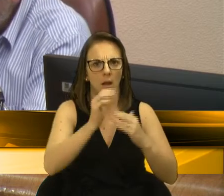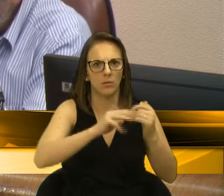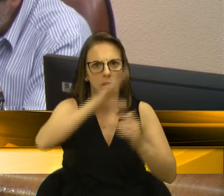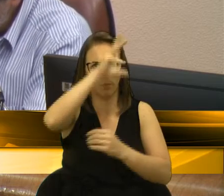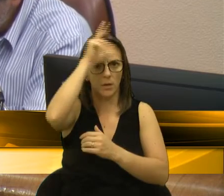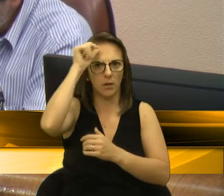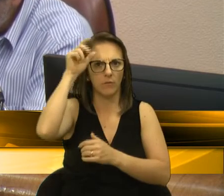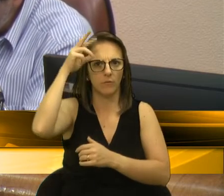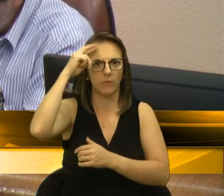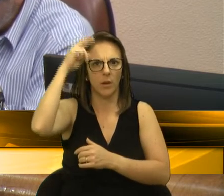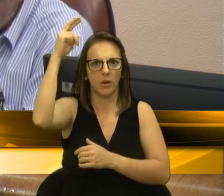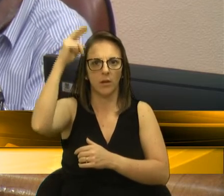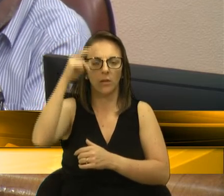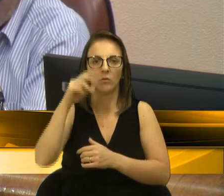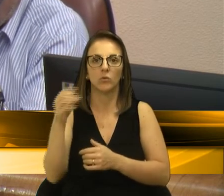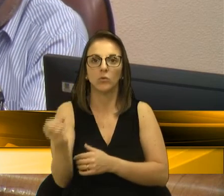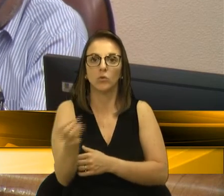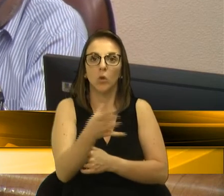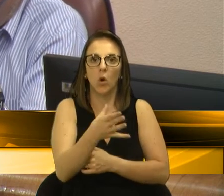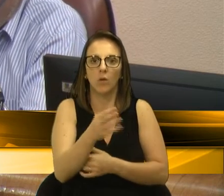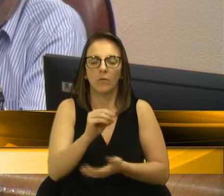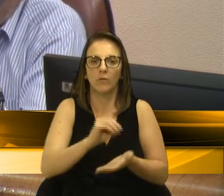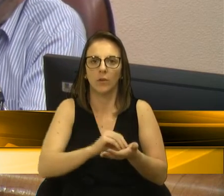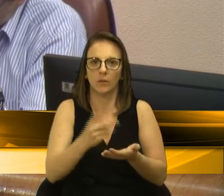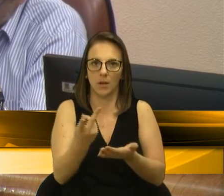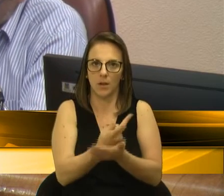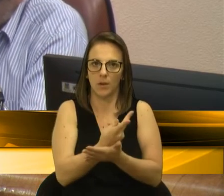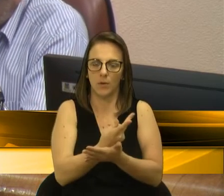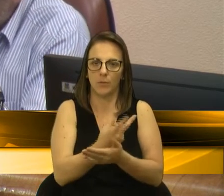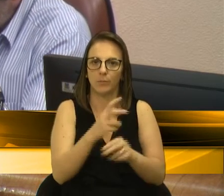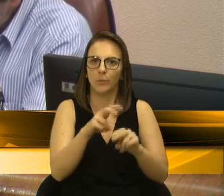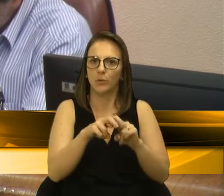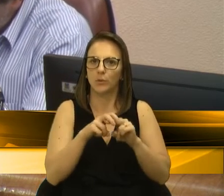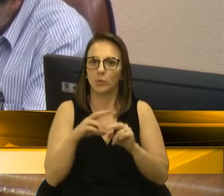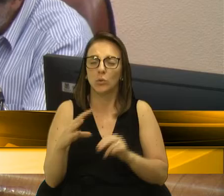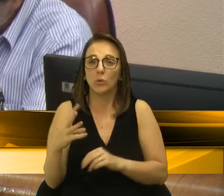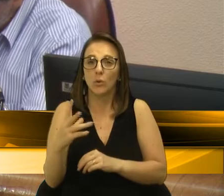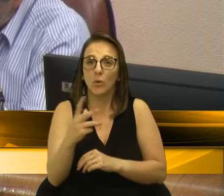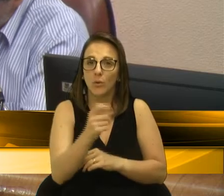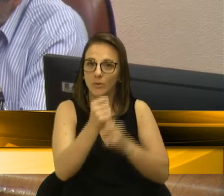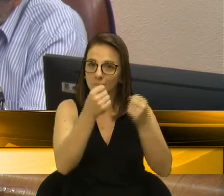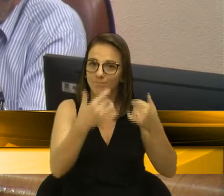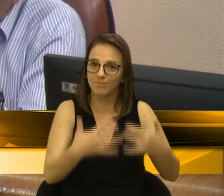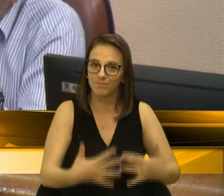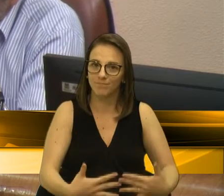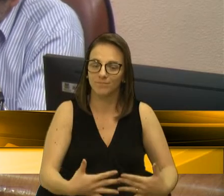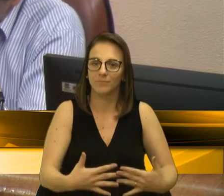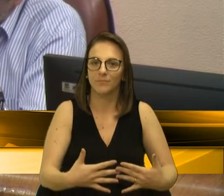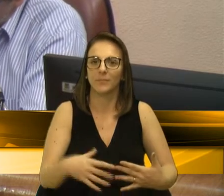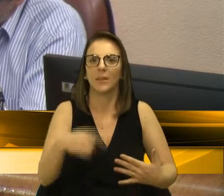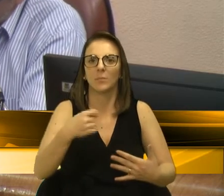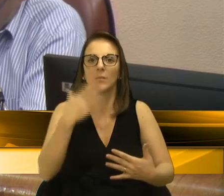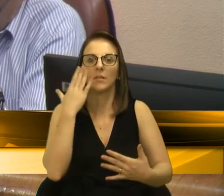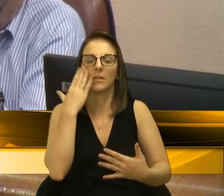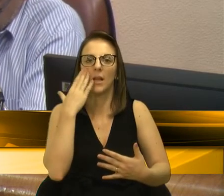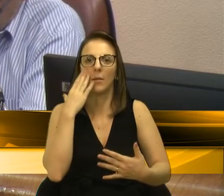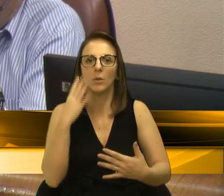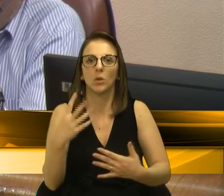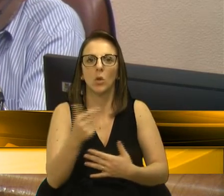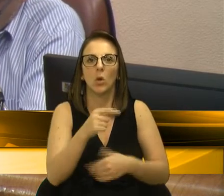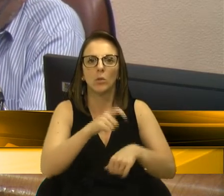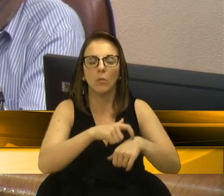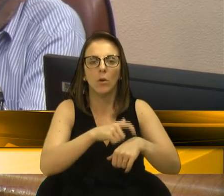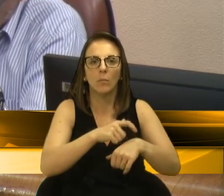novos indícios de irregularidades. Diante de tudo que foi narrado, cumpre destacar que a todo momento durante a